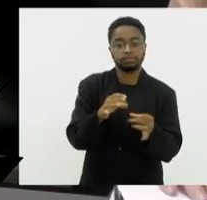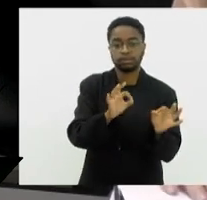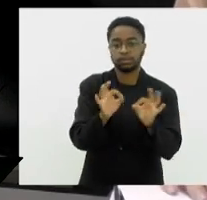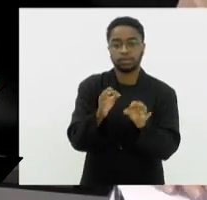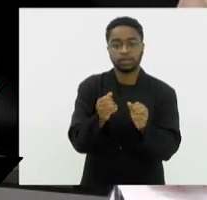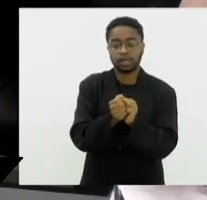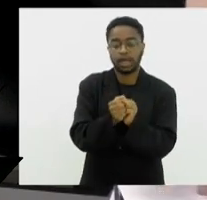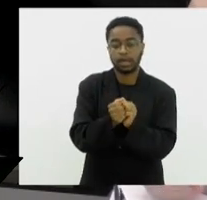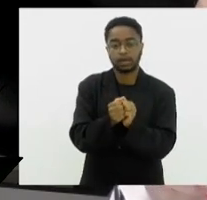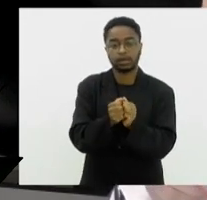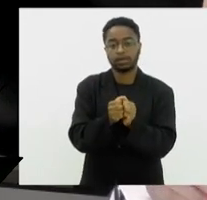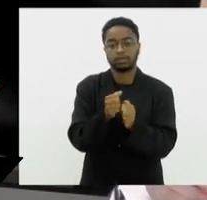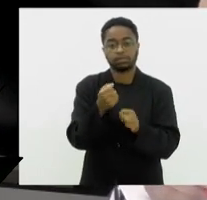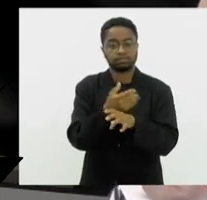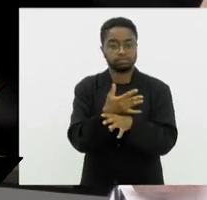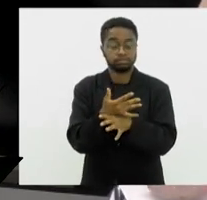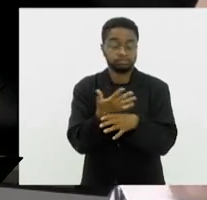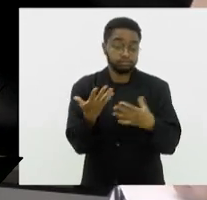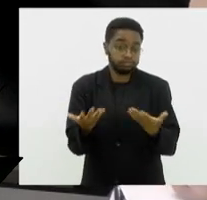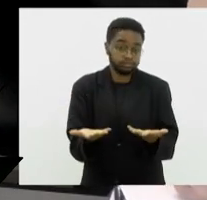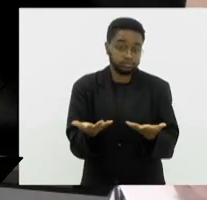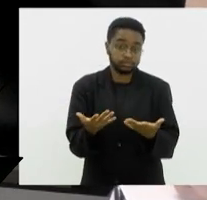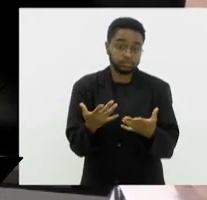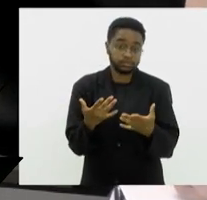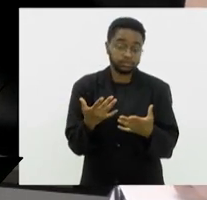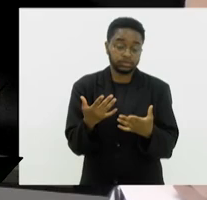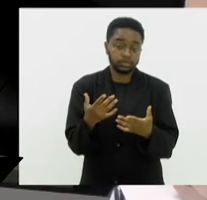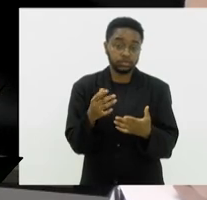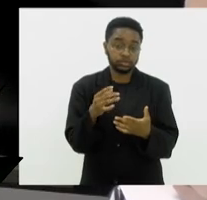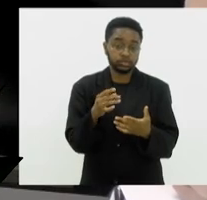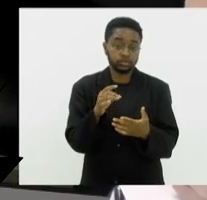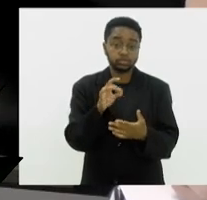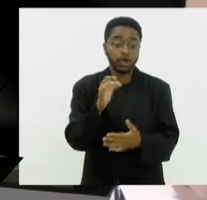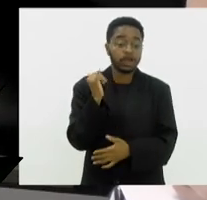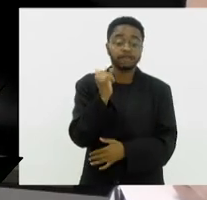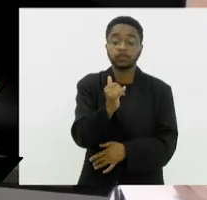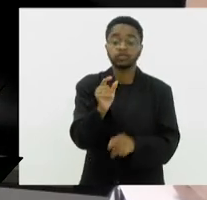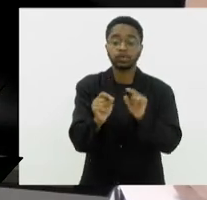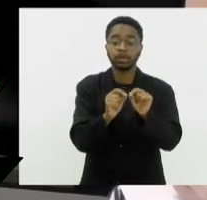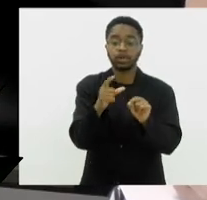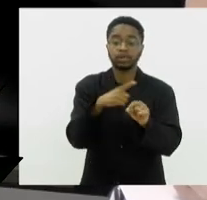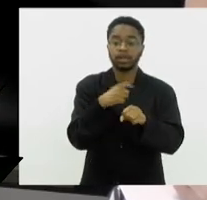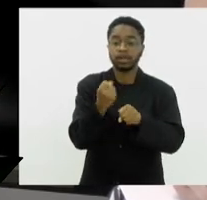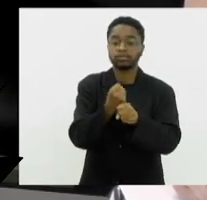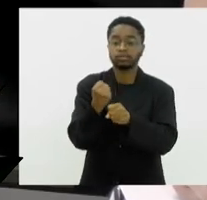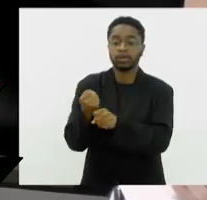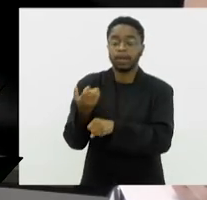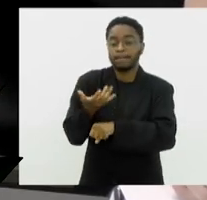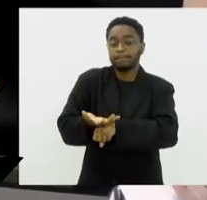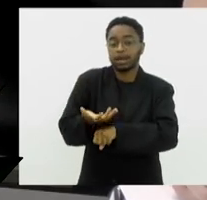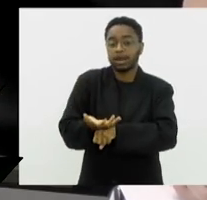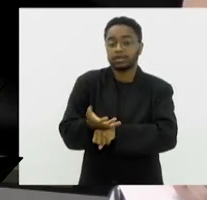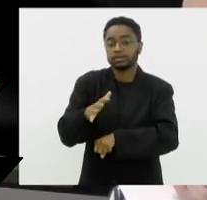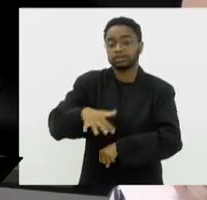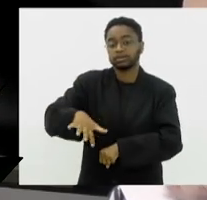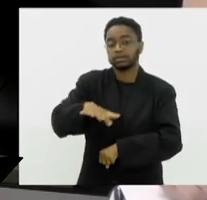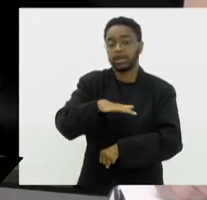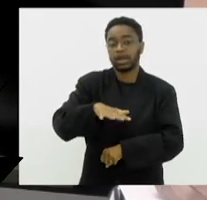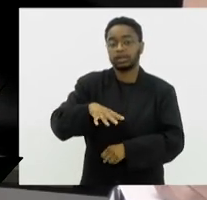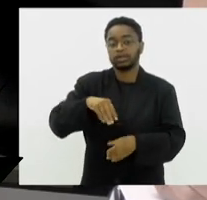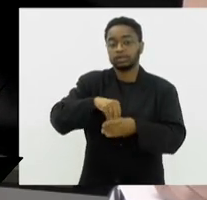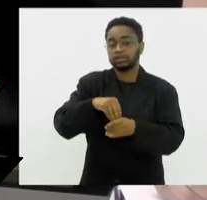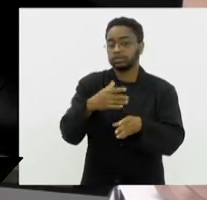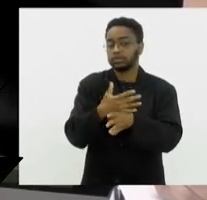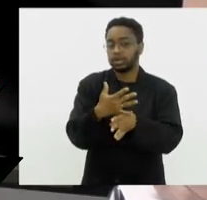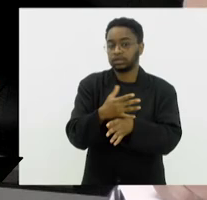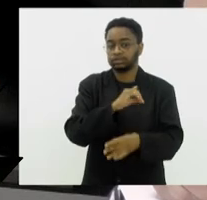nada. Ao menos, o município foi informado que seria construído uma praça na área do município, no